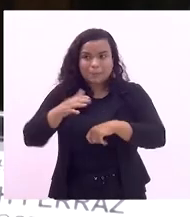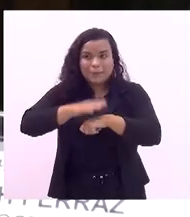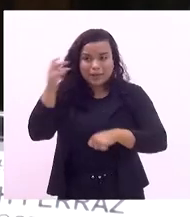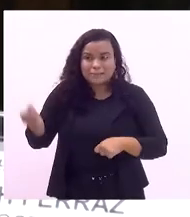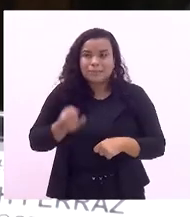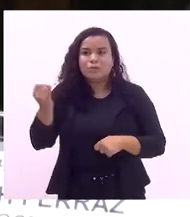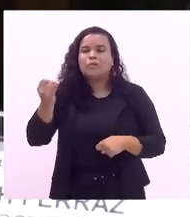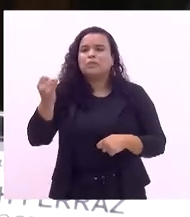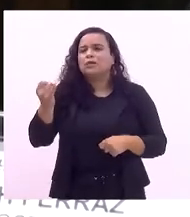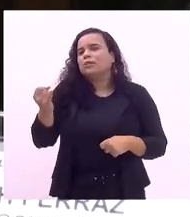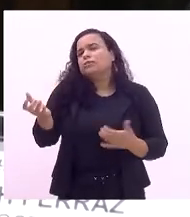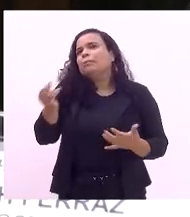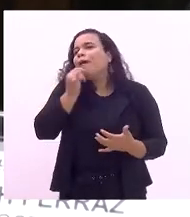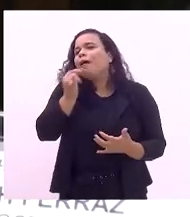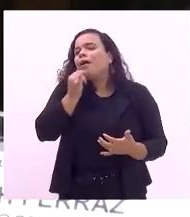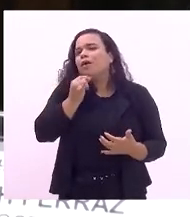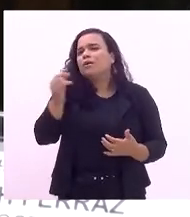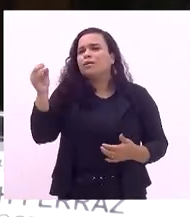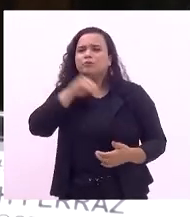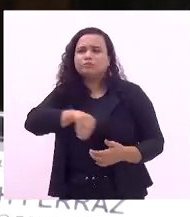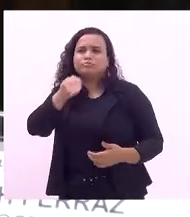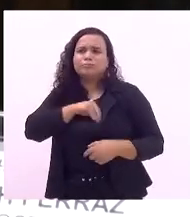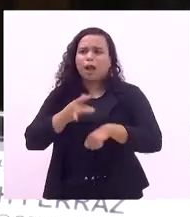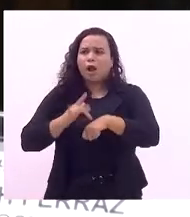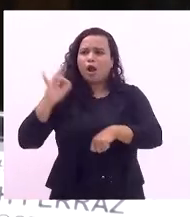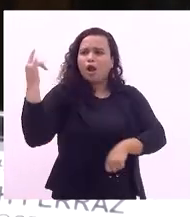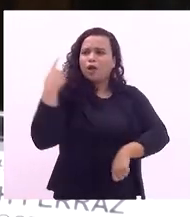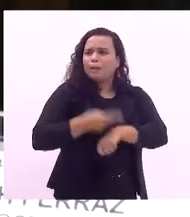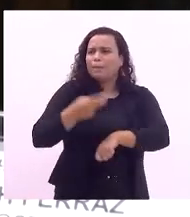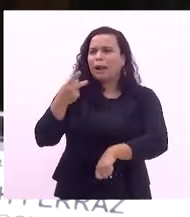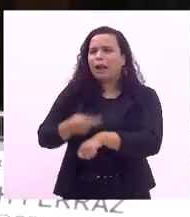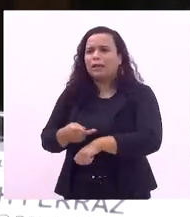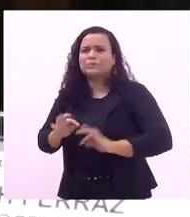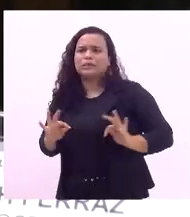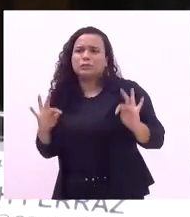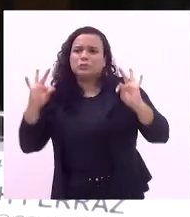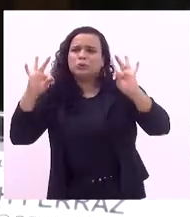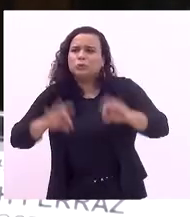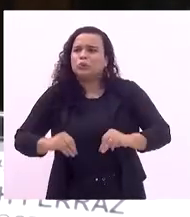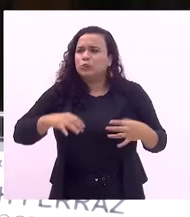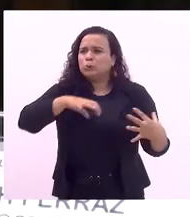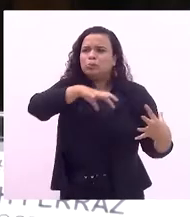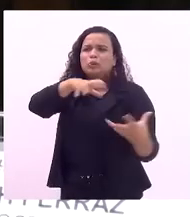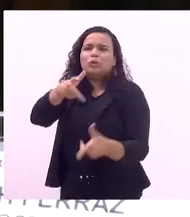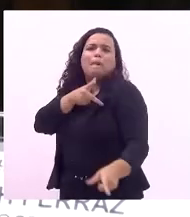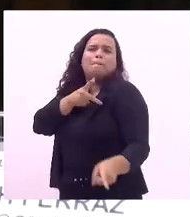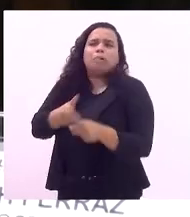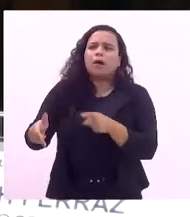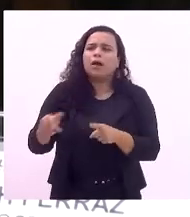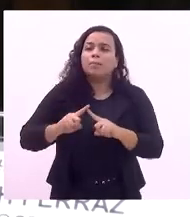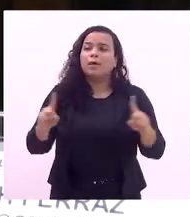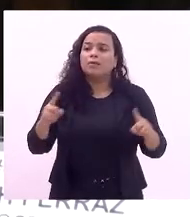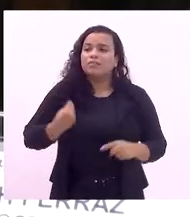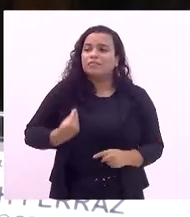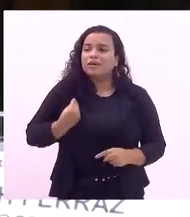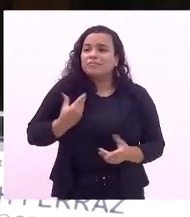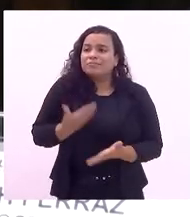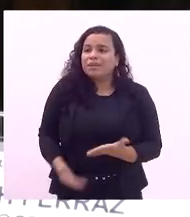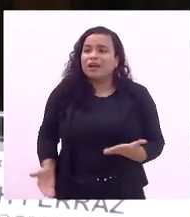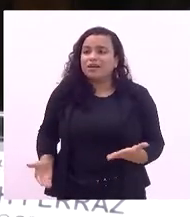não é que adianta o homem ganhar todo ouro é toda prata o mundo inteira se vier a perder a sua alma